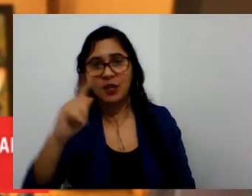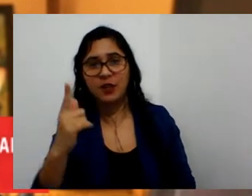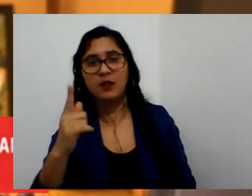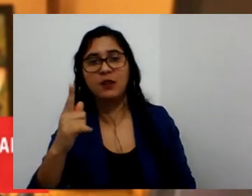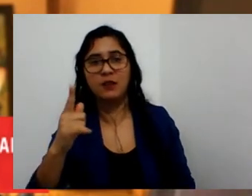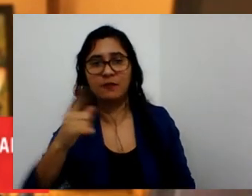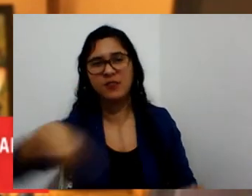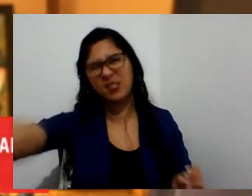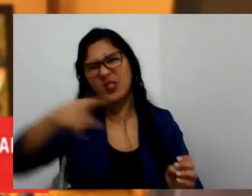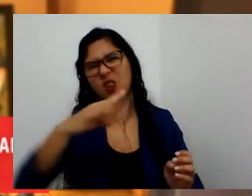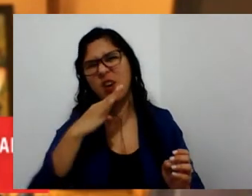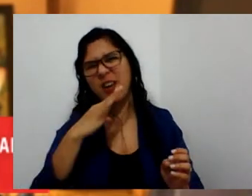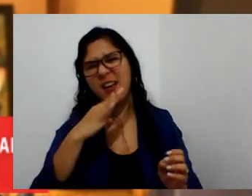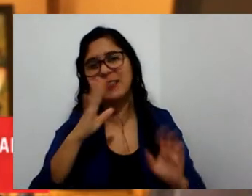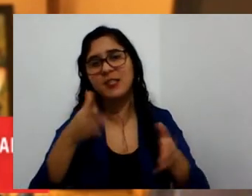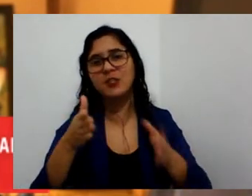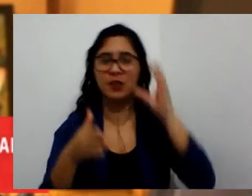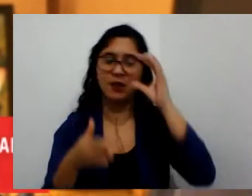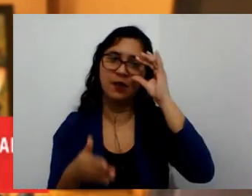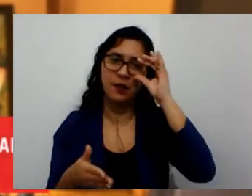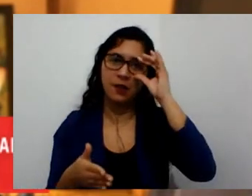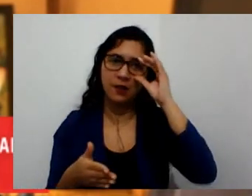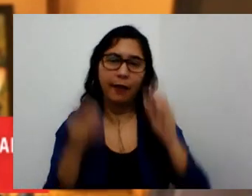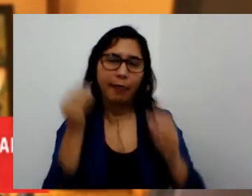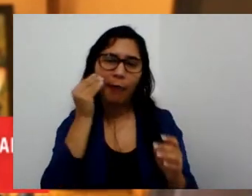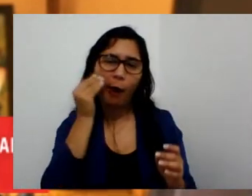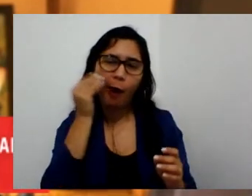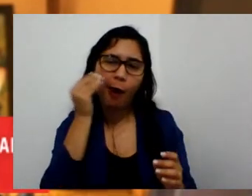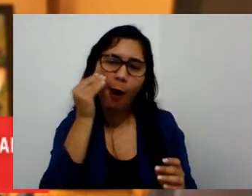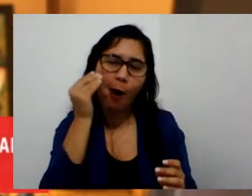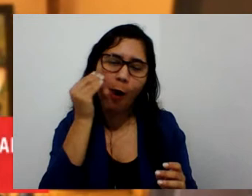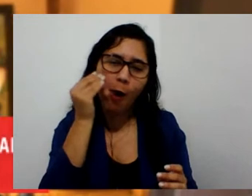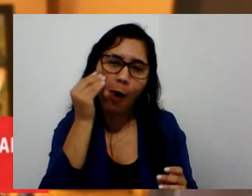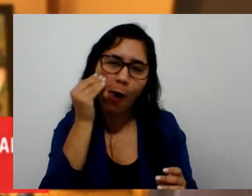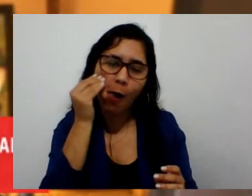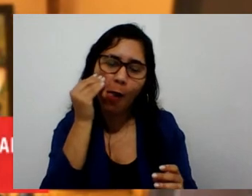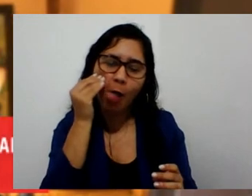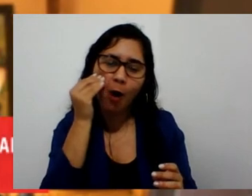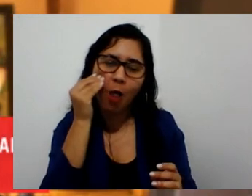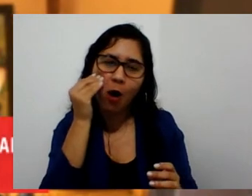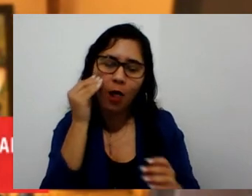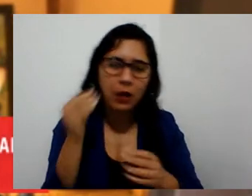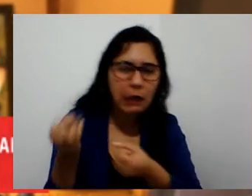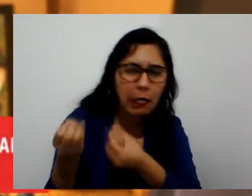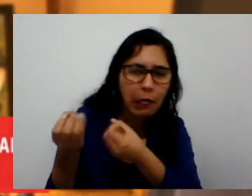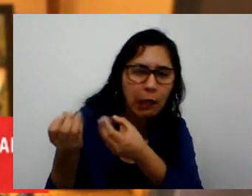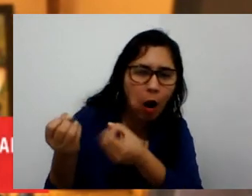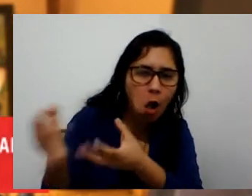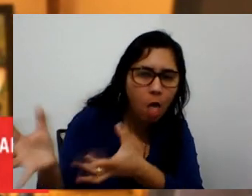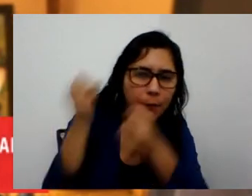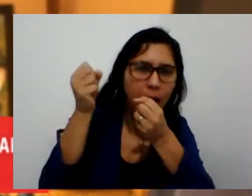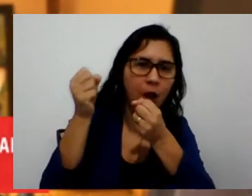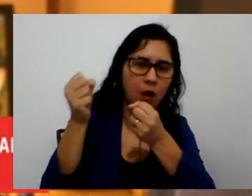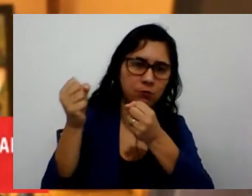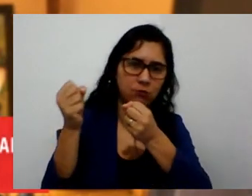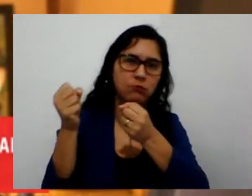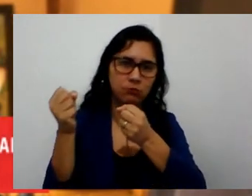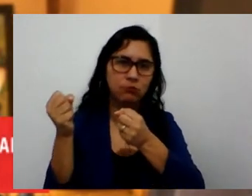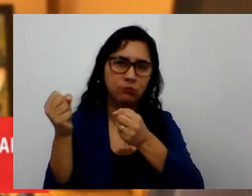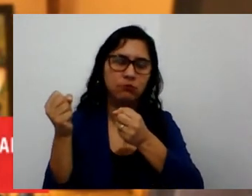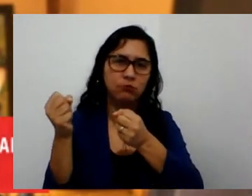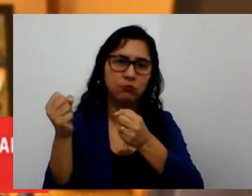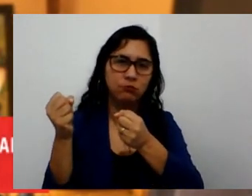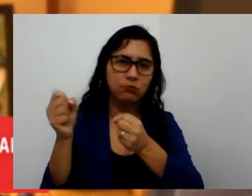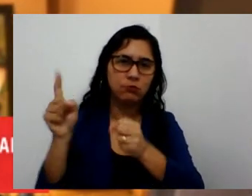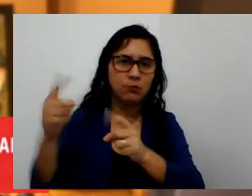por muitas pessoas, que é uma tentativa de se obter informações da parte